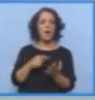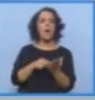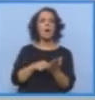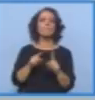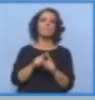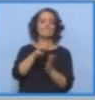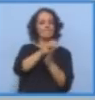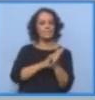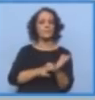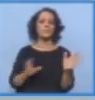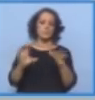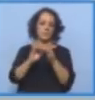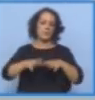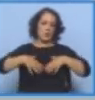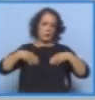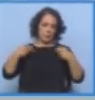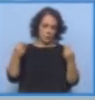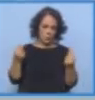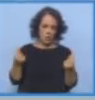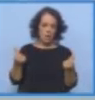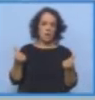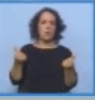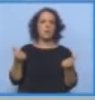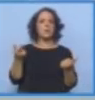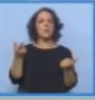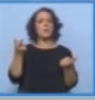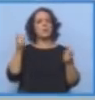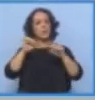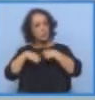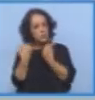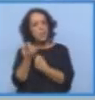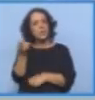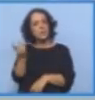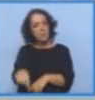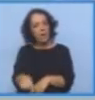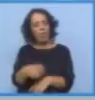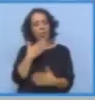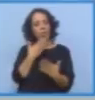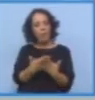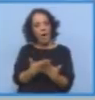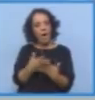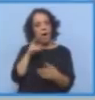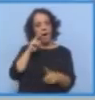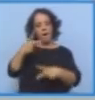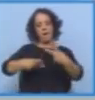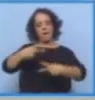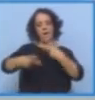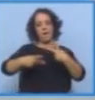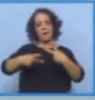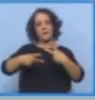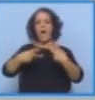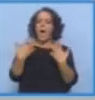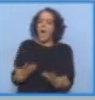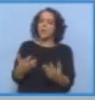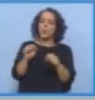espiritual, certamente, mas também até, eu diria, social, para analisar um bocado o que é a nossa própria sociedade